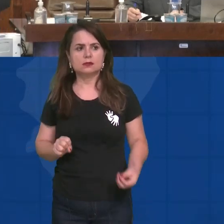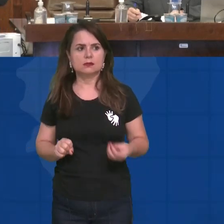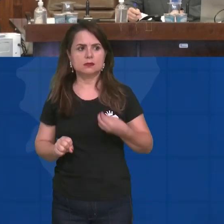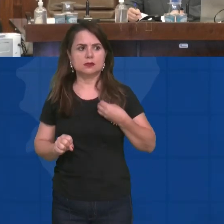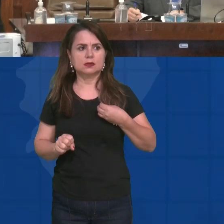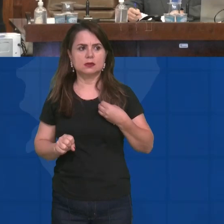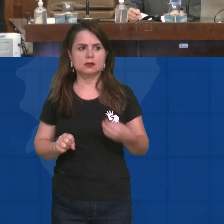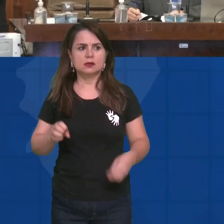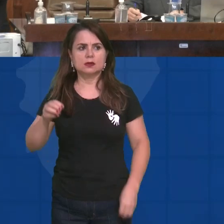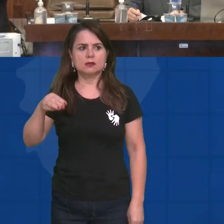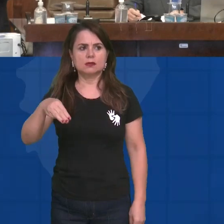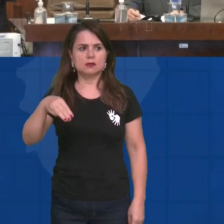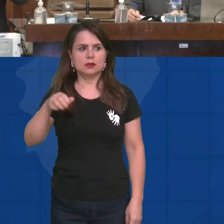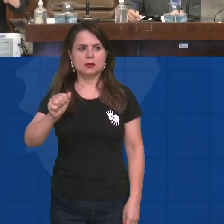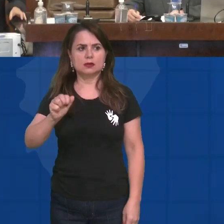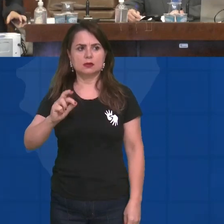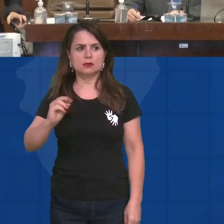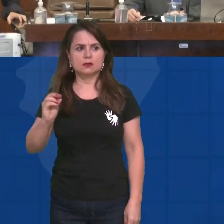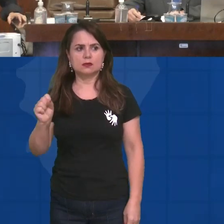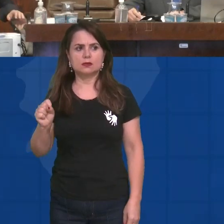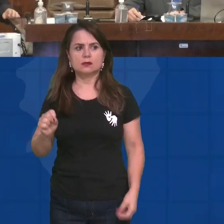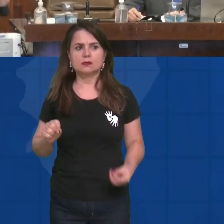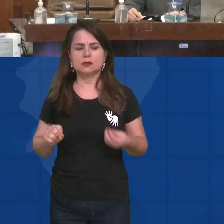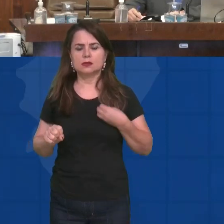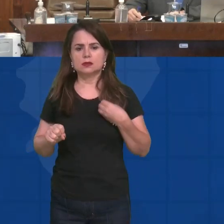Vereador Marcos Custódio